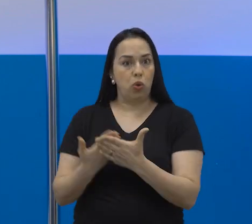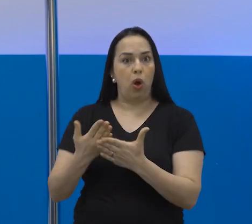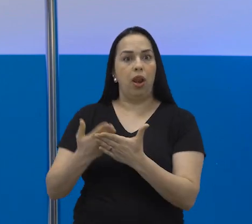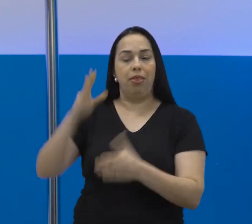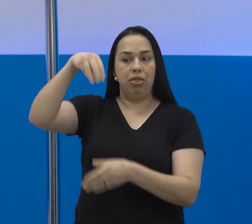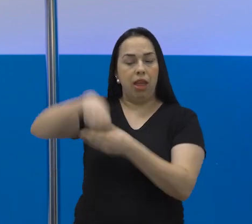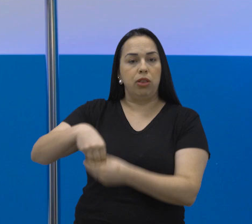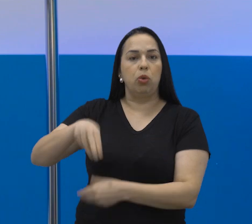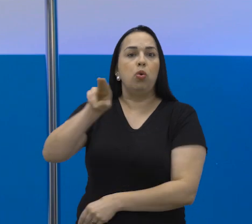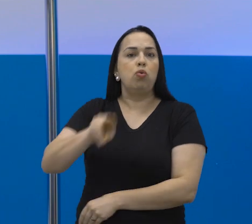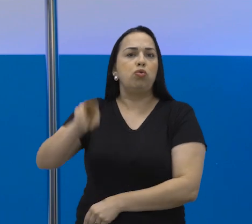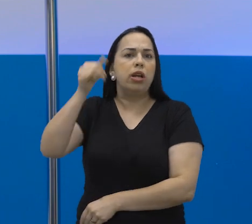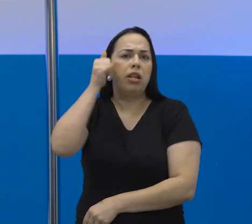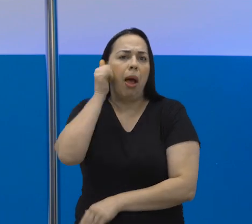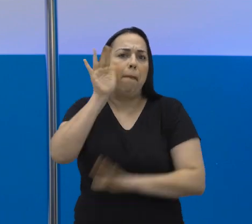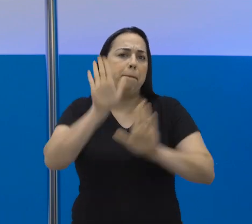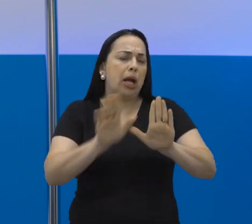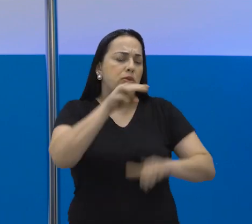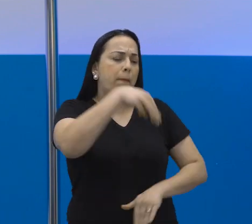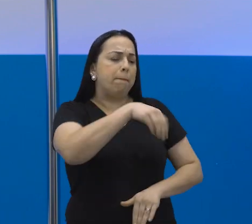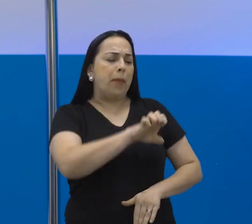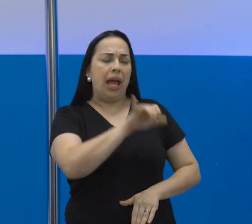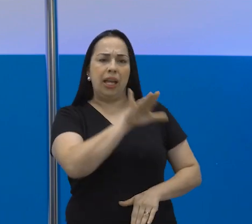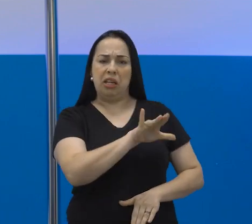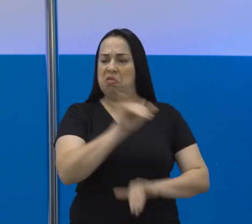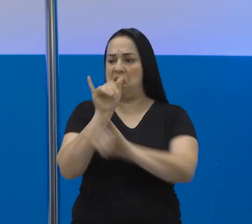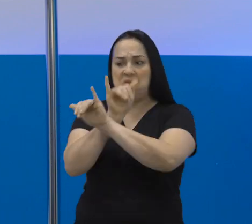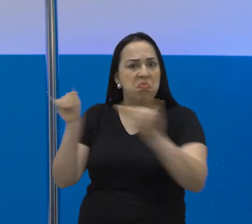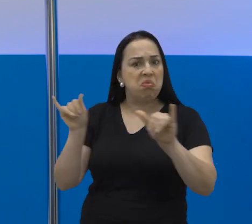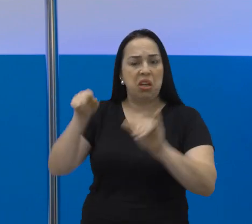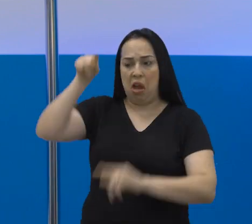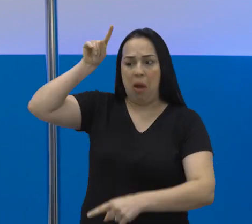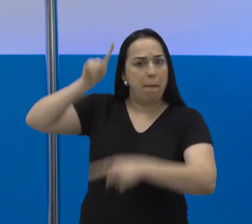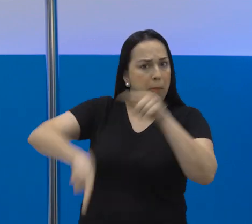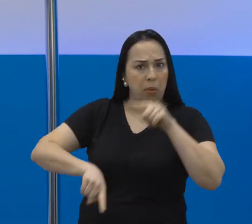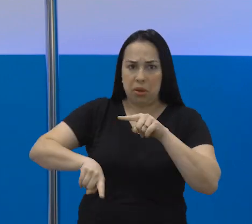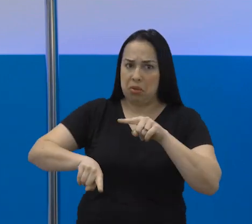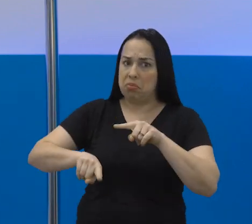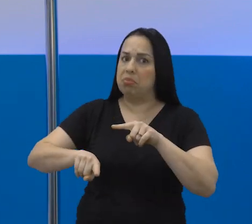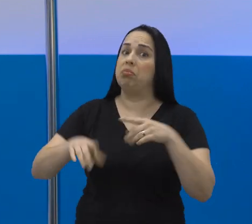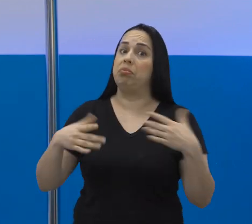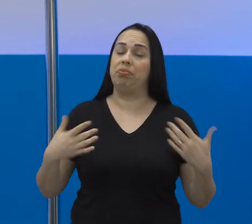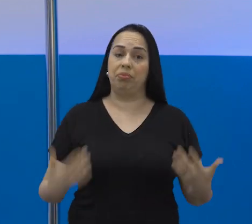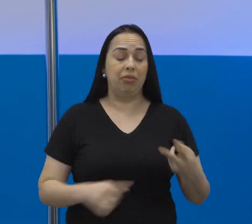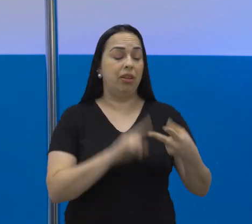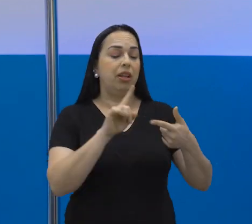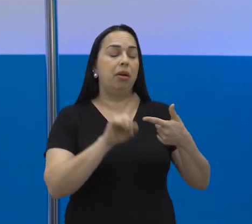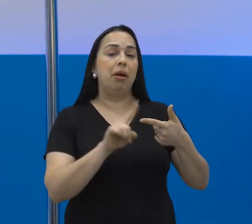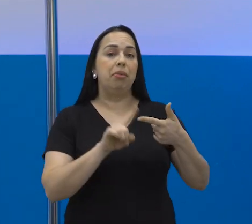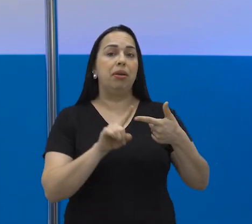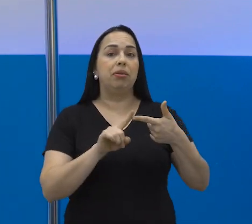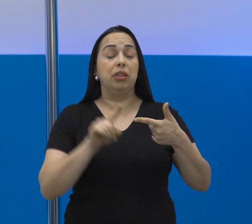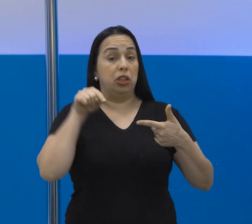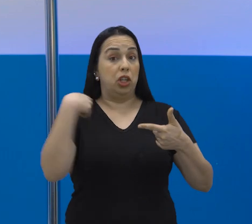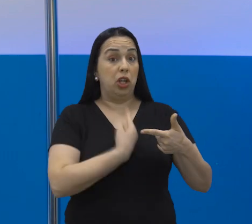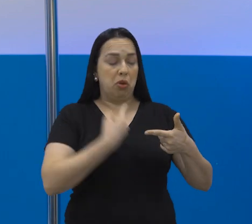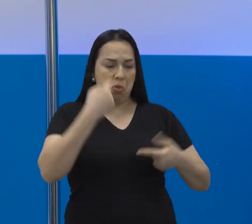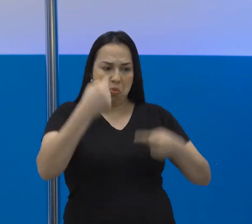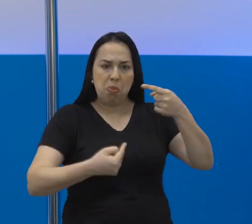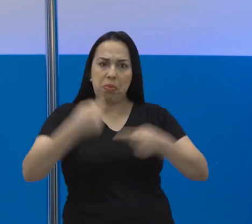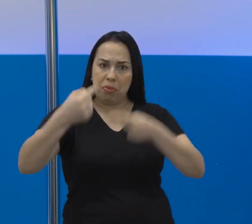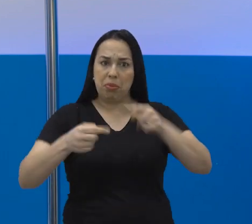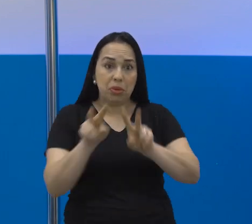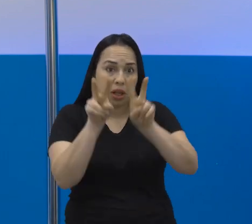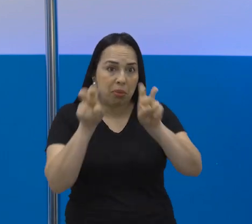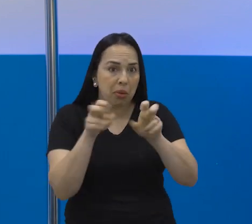do celular nas escolas. E o MEC prepara um projeto para proibir a utilização dos aparelhos nas unidades de ensino. E